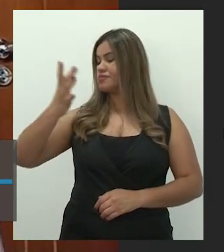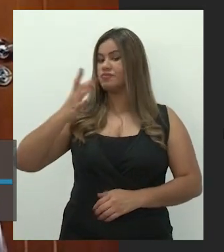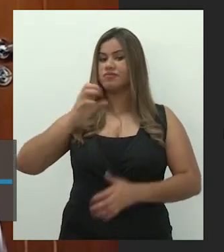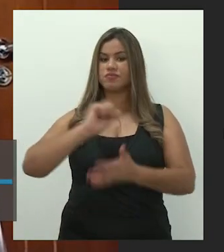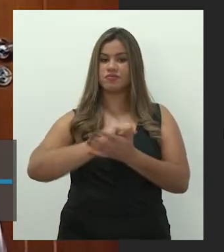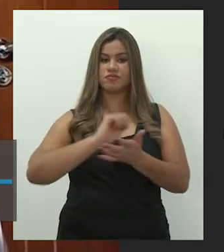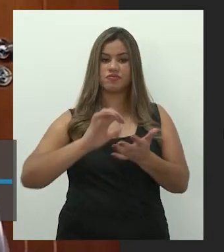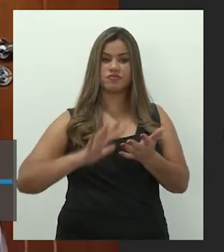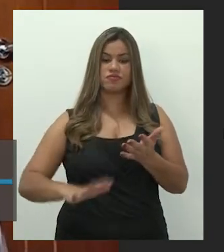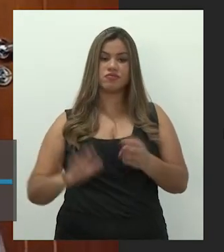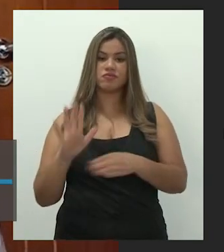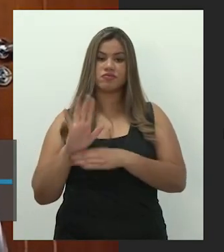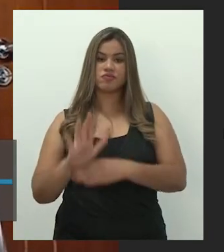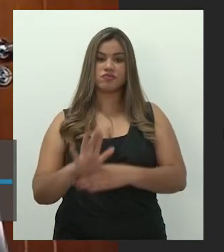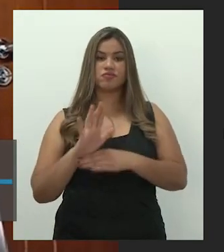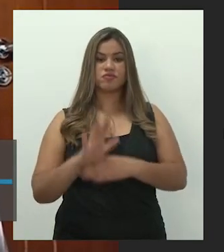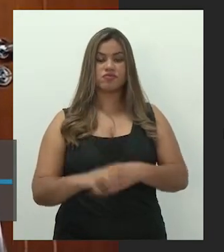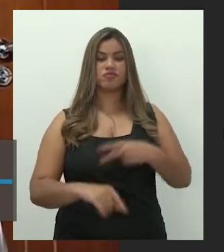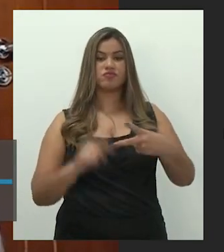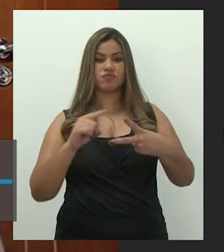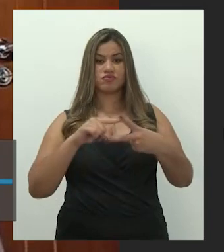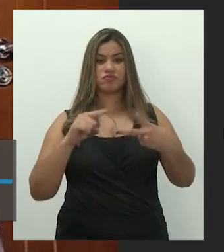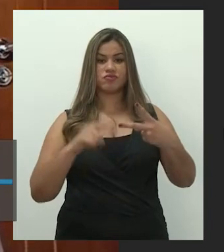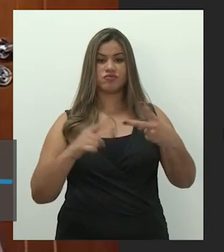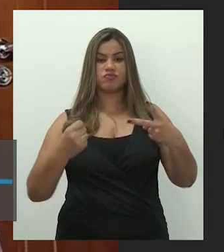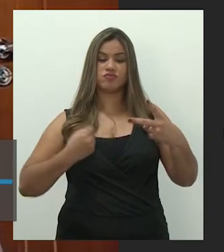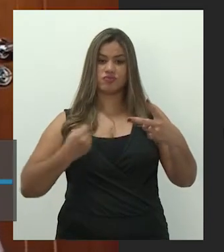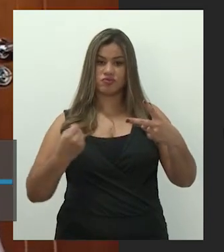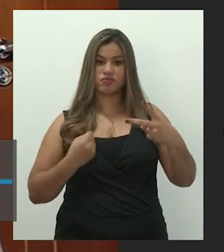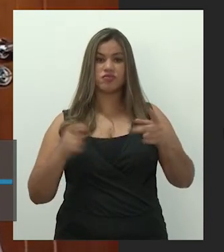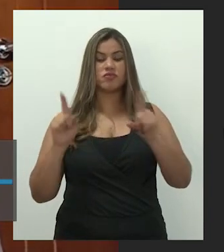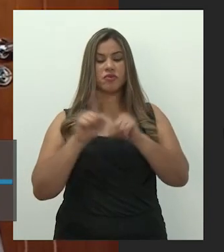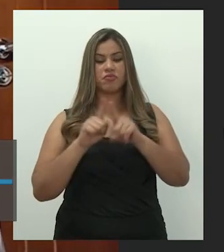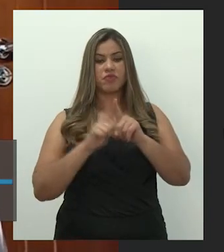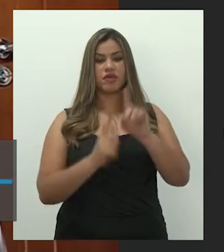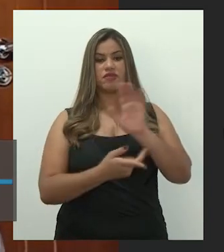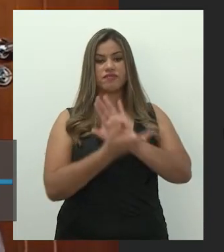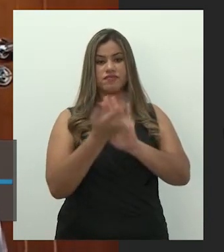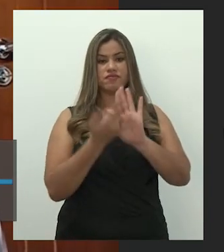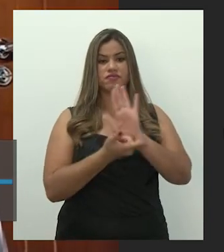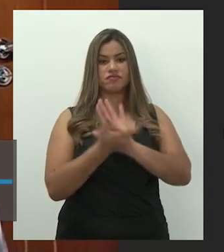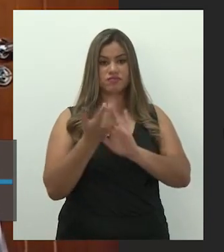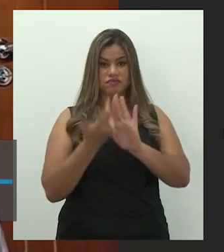explorem padrões numéricos e figurais. São atividades com diversos níveis de